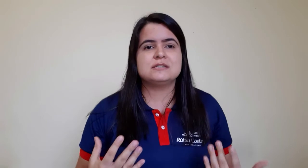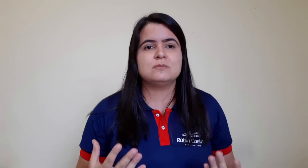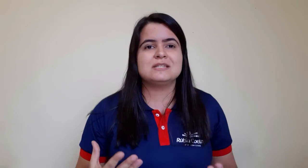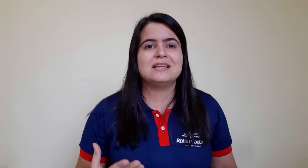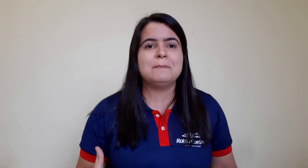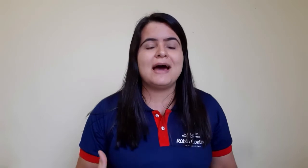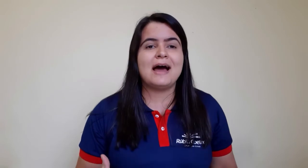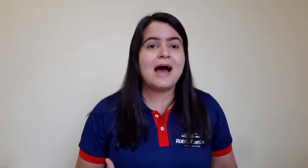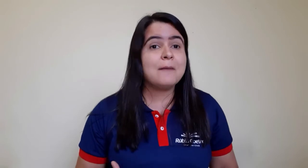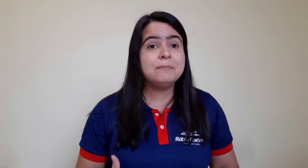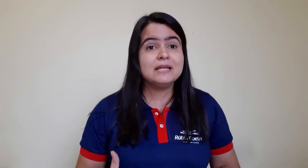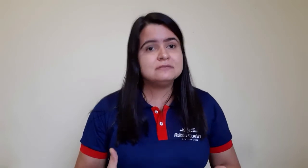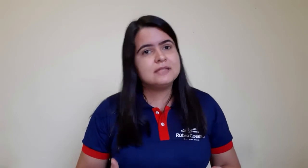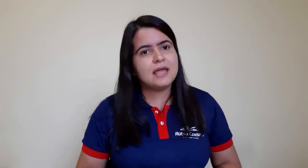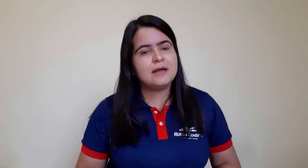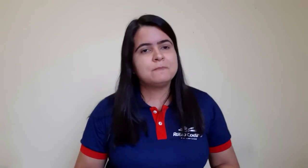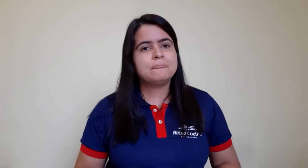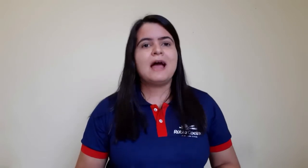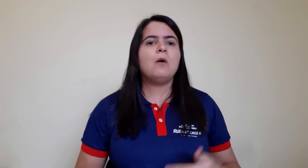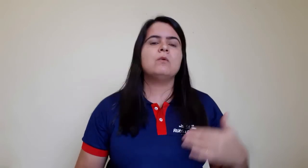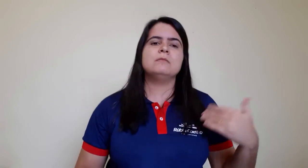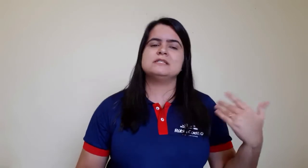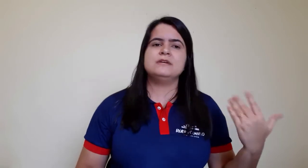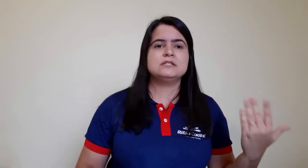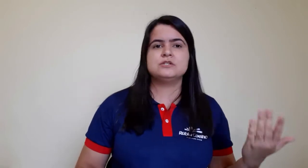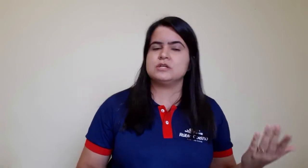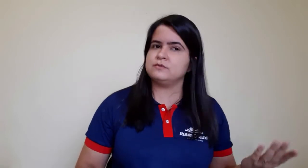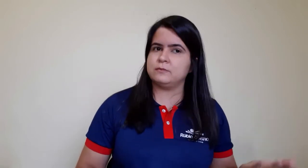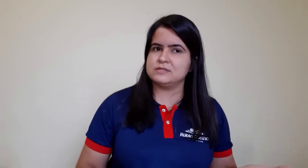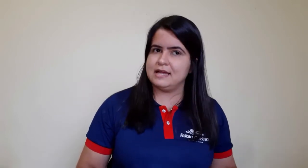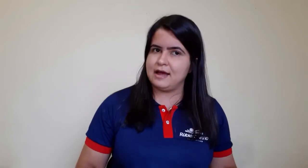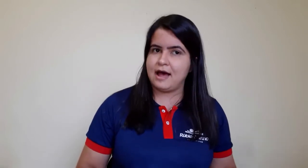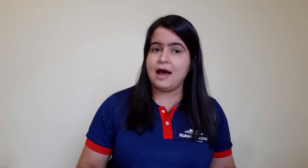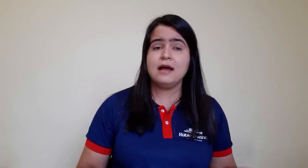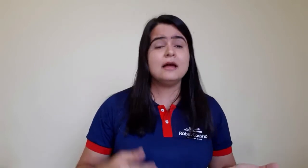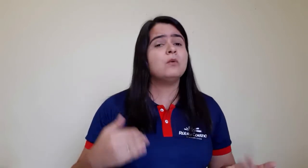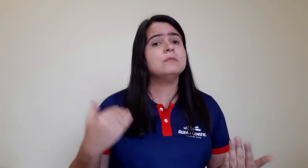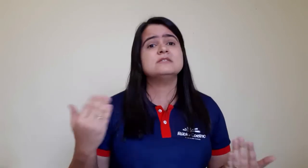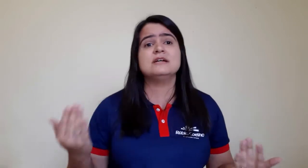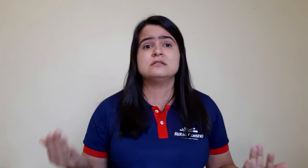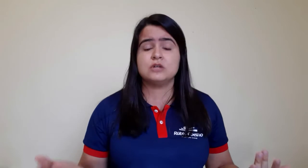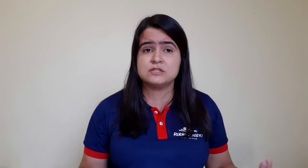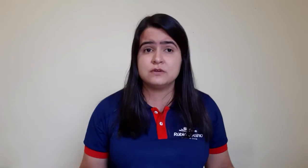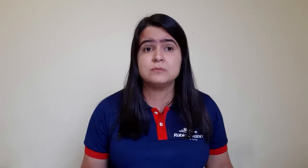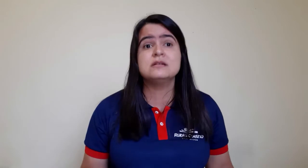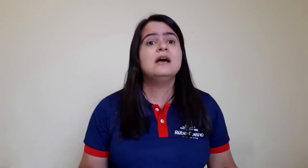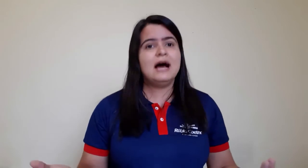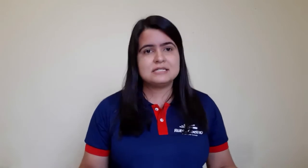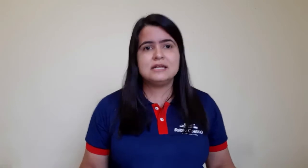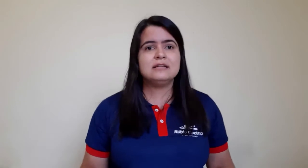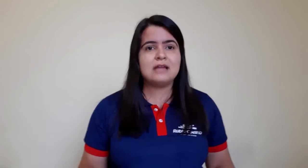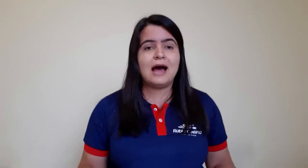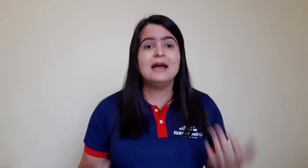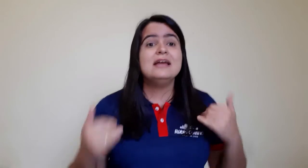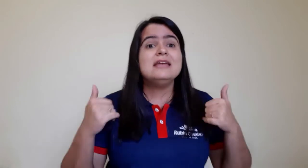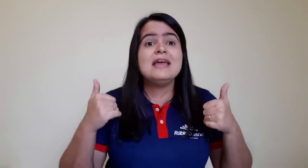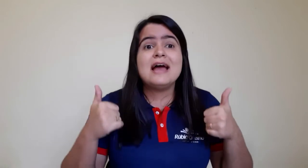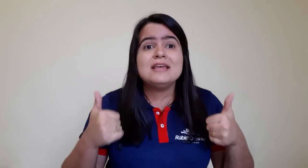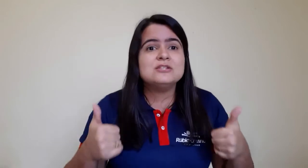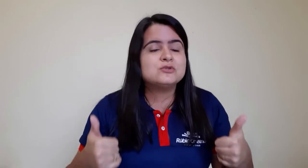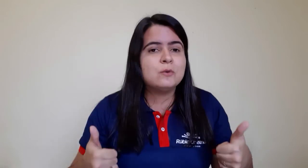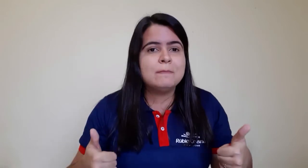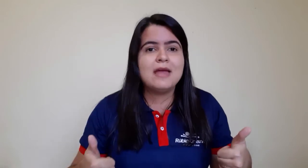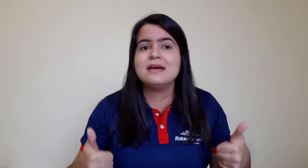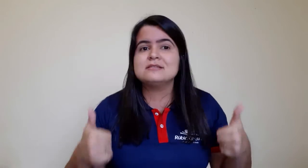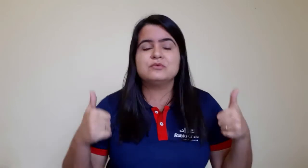porque nós estamos aqui para aprender. Algumas vezes nós vamos errar e algumas vezes nós vamos acertar. E